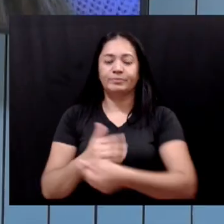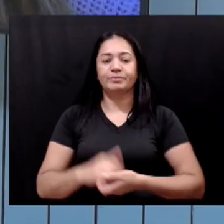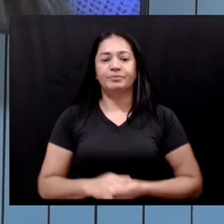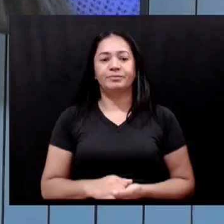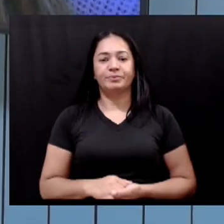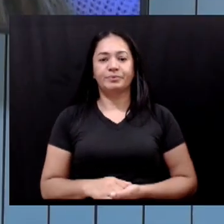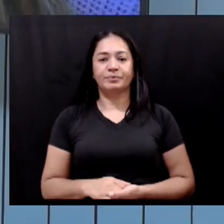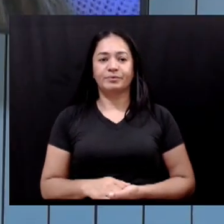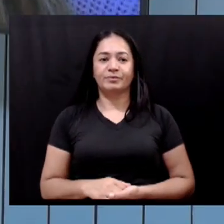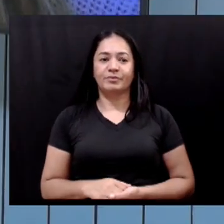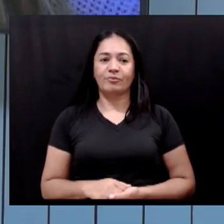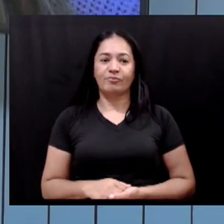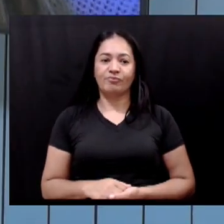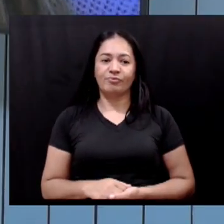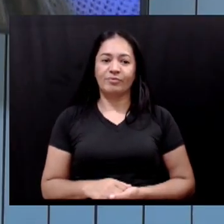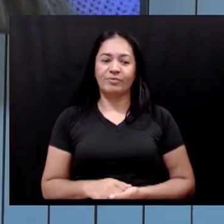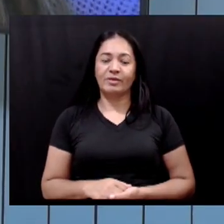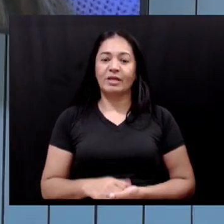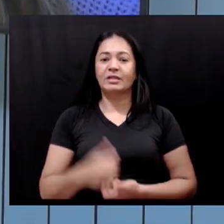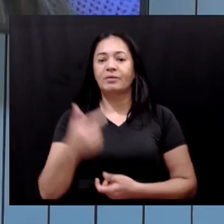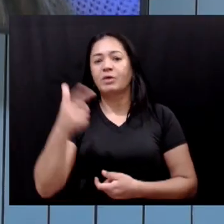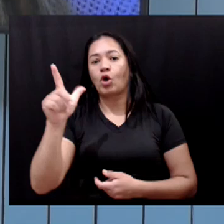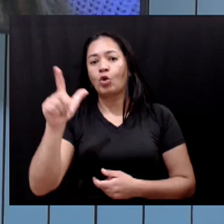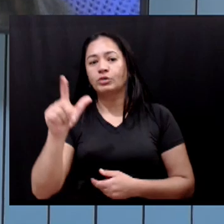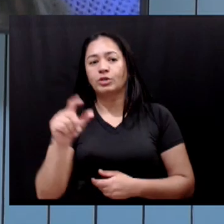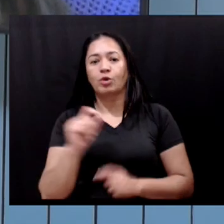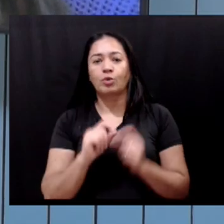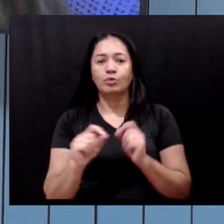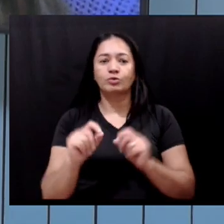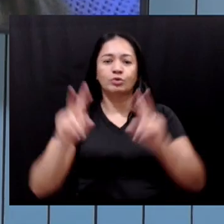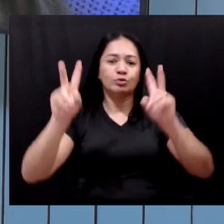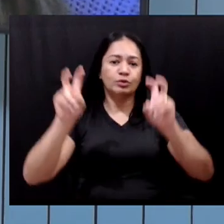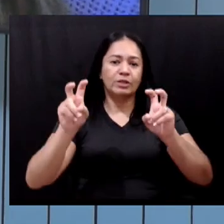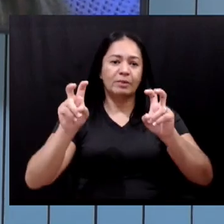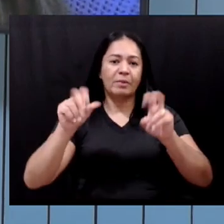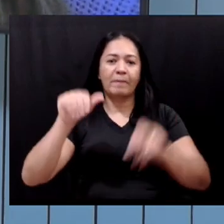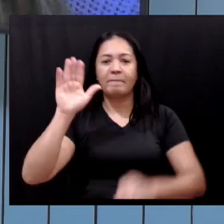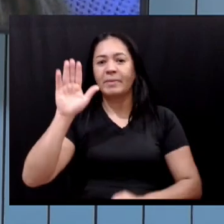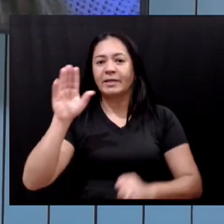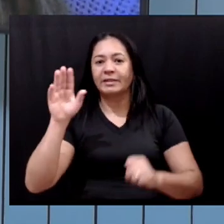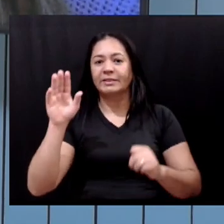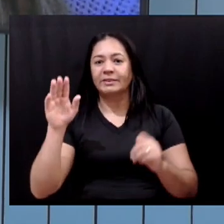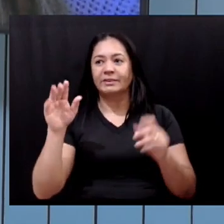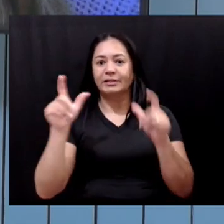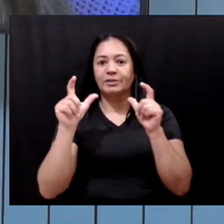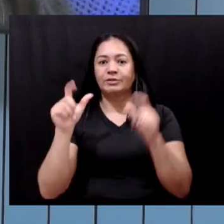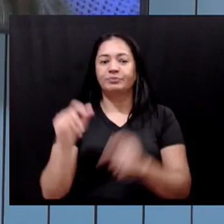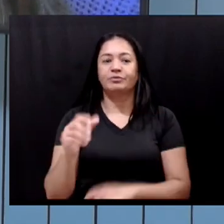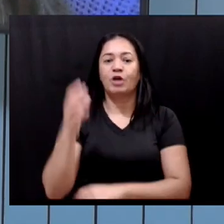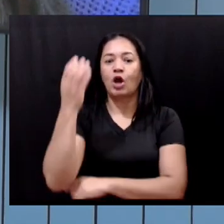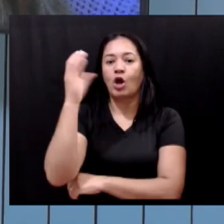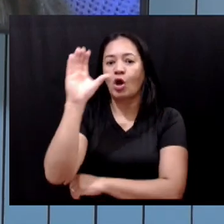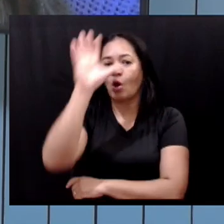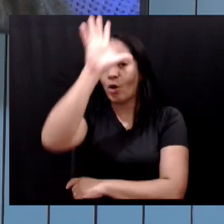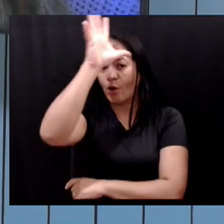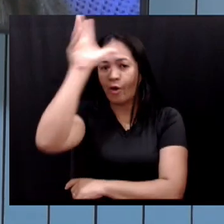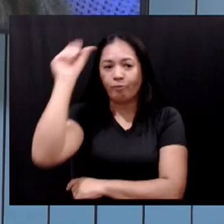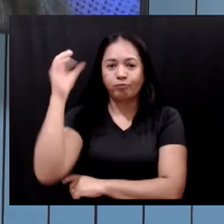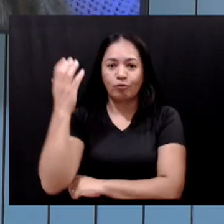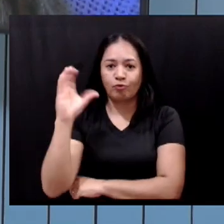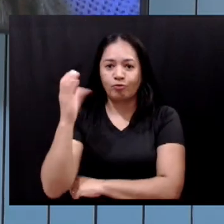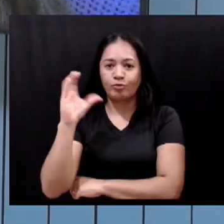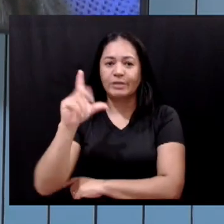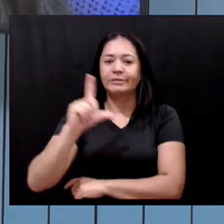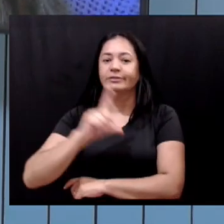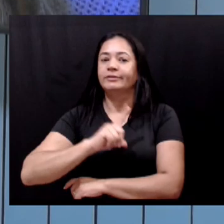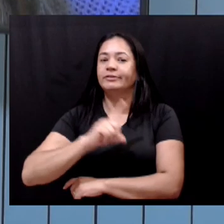Eu queria abordar com você agora uma questão mais polêmica, assim, o refrigerante. A gente sabe que tem o